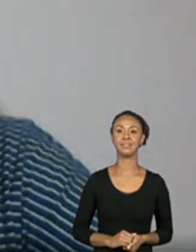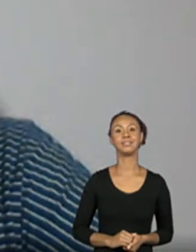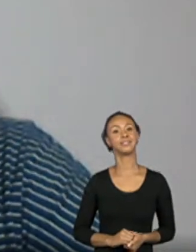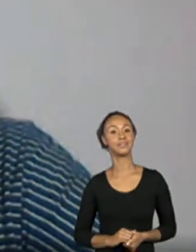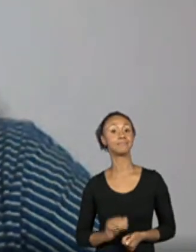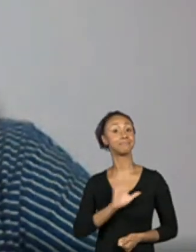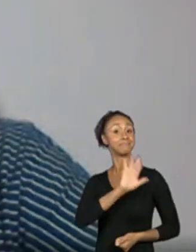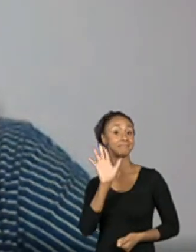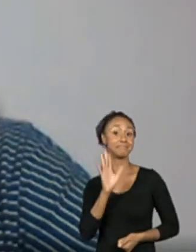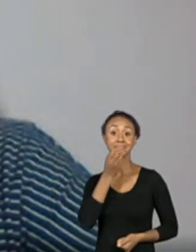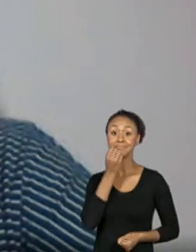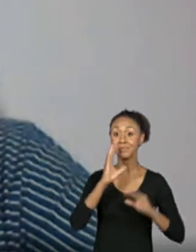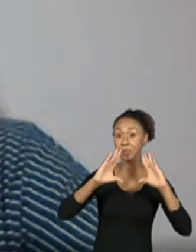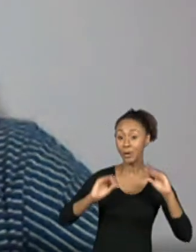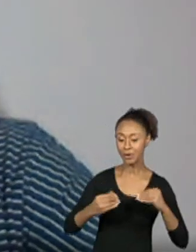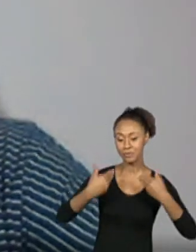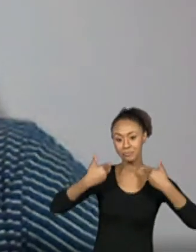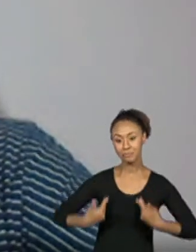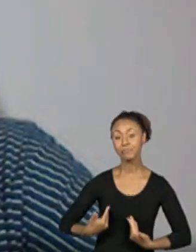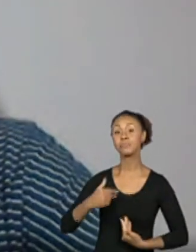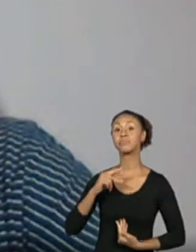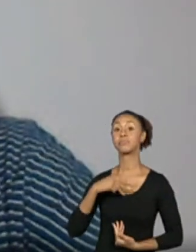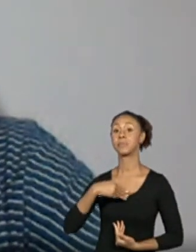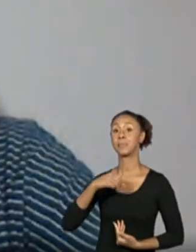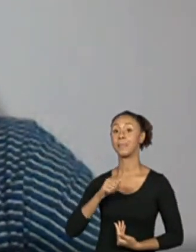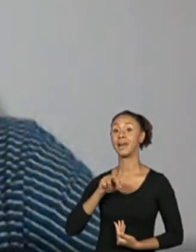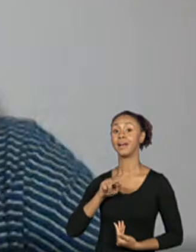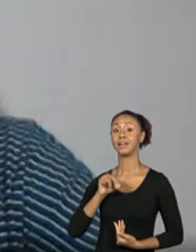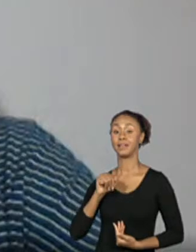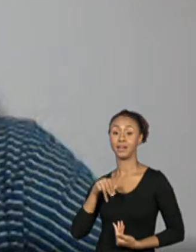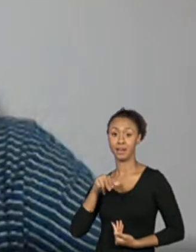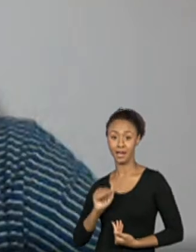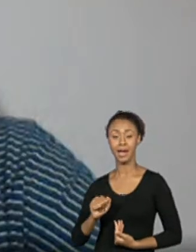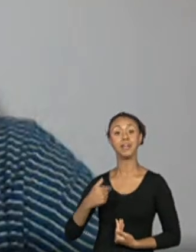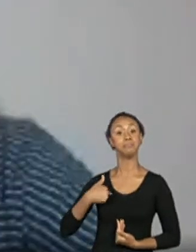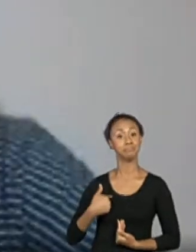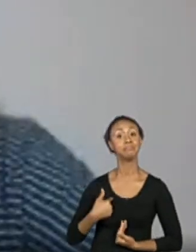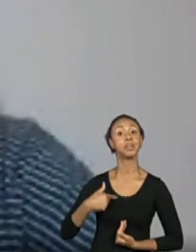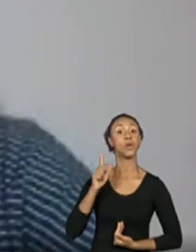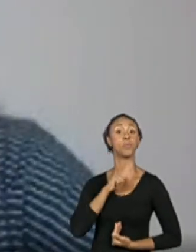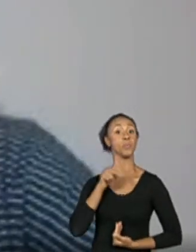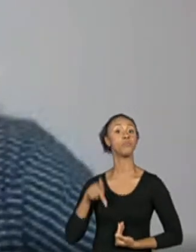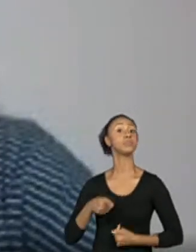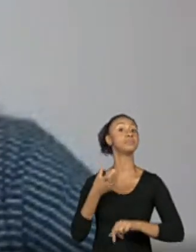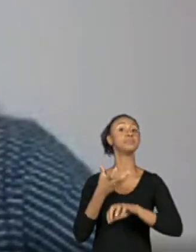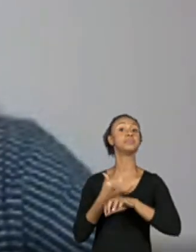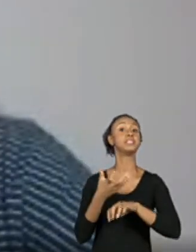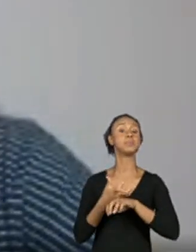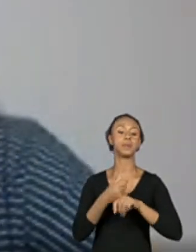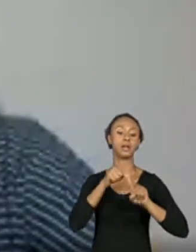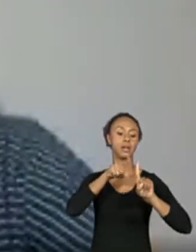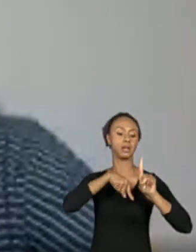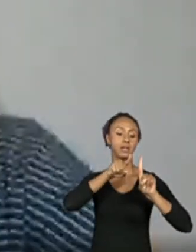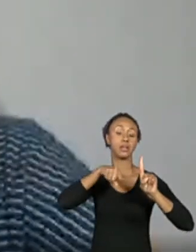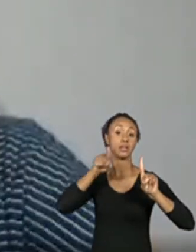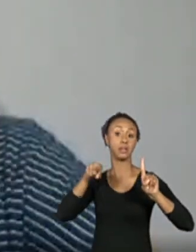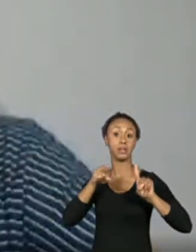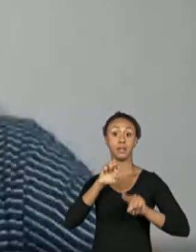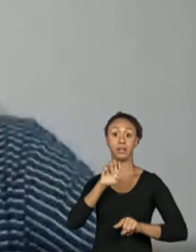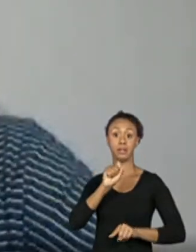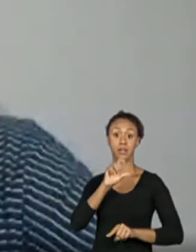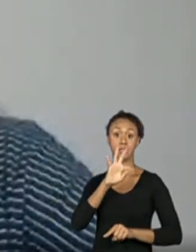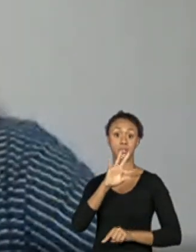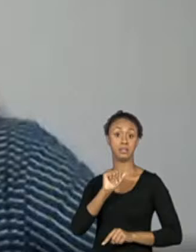Boa noite, meu nome é Mariana, eu sou a professora da disciplina de Estatística. Hoje, na próxima hora, a gente vai